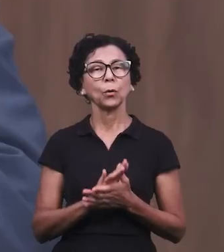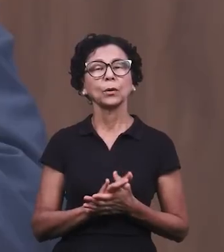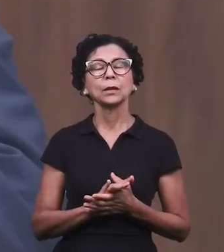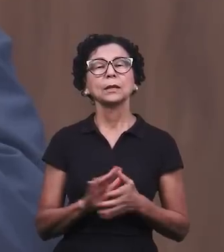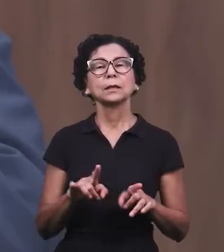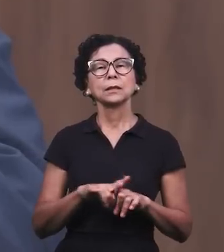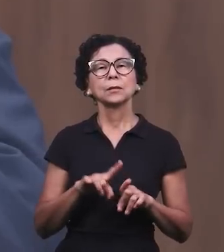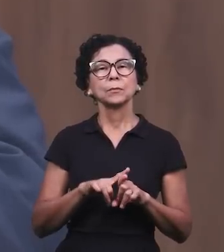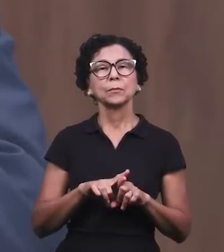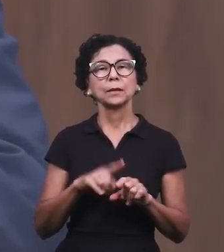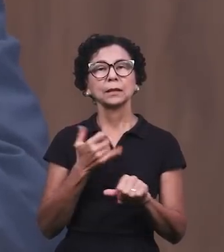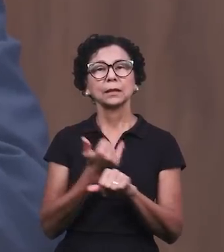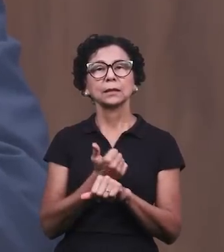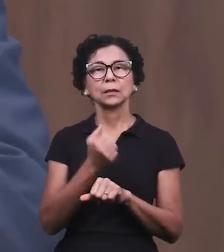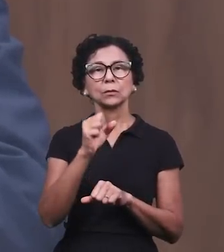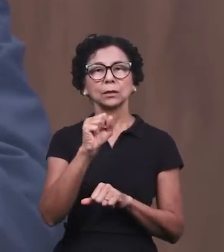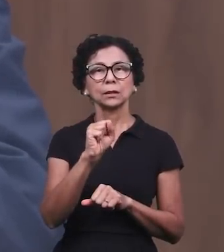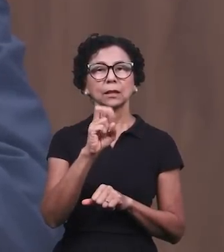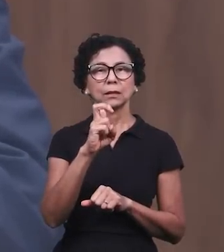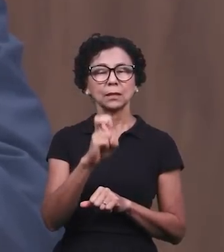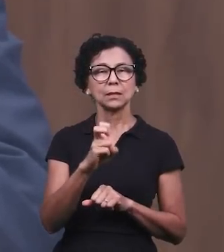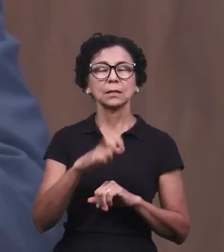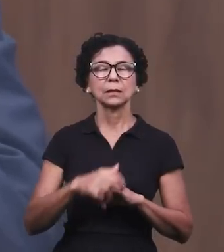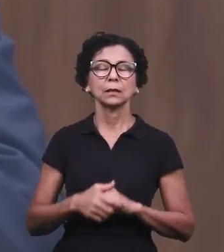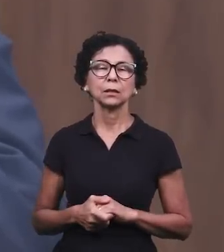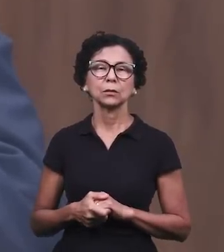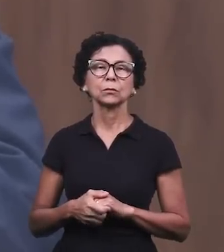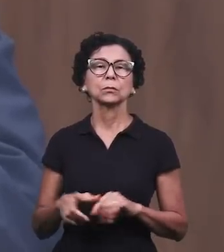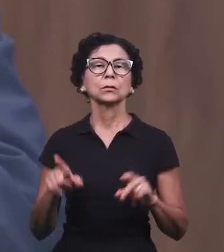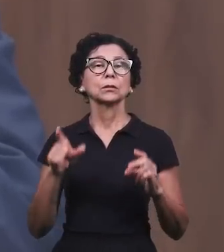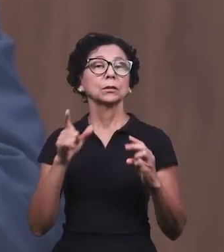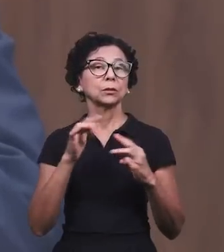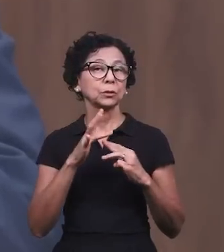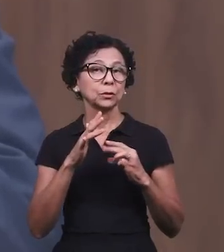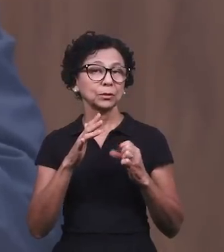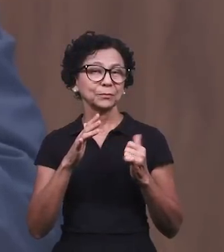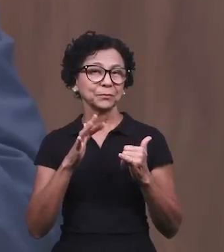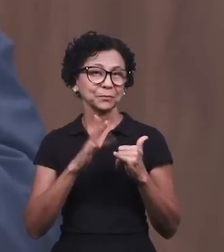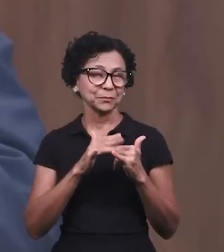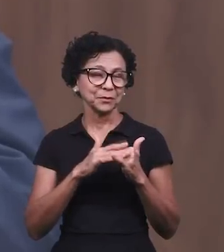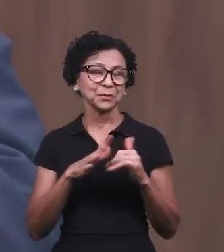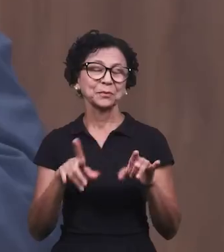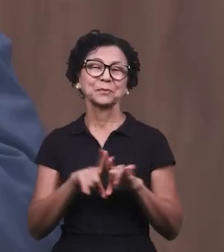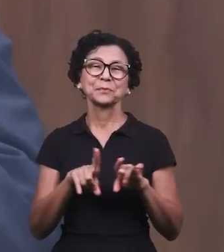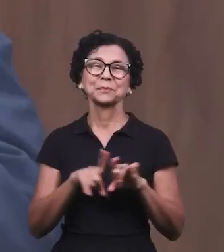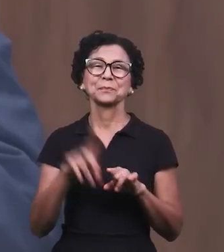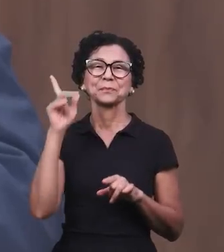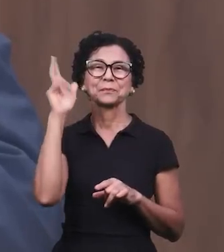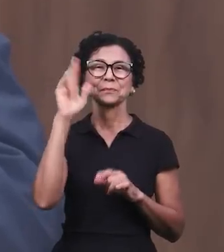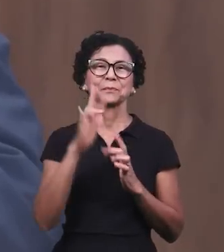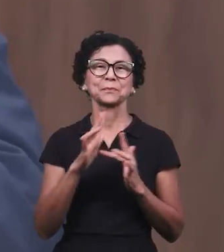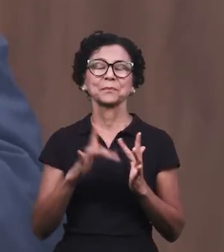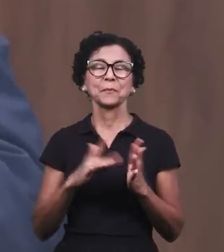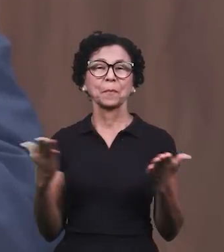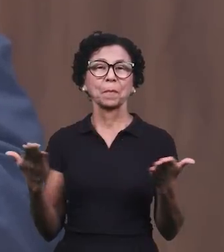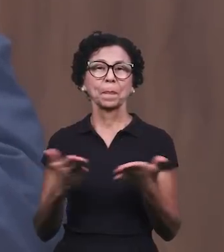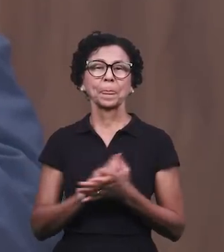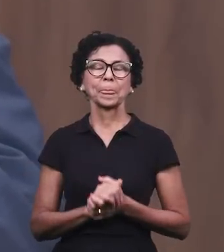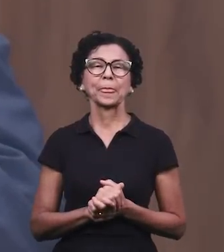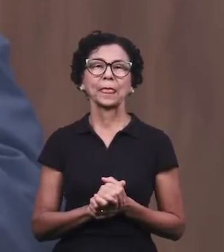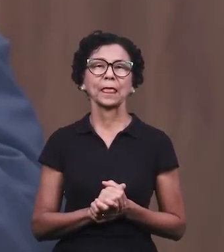da Sky, aqueles que também nos veem pelo YouTube, a todos a paz do Senhor. Nós vamos